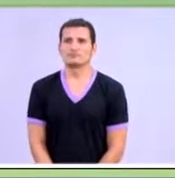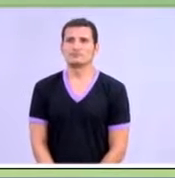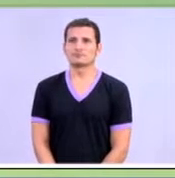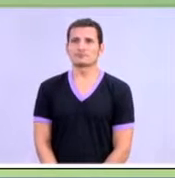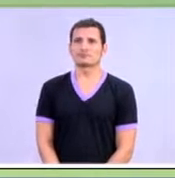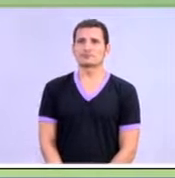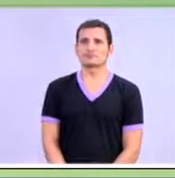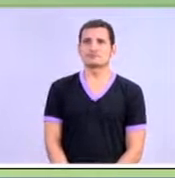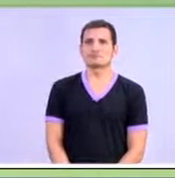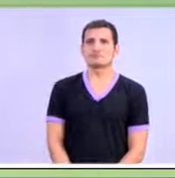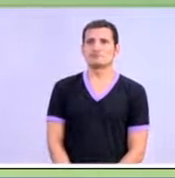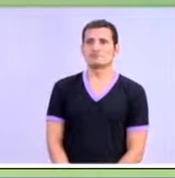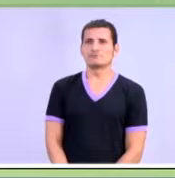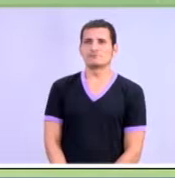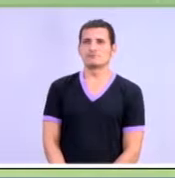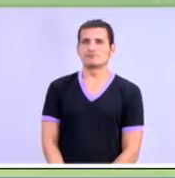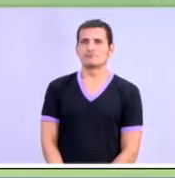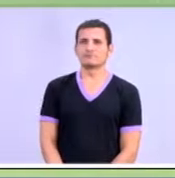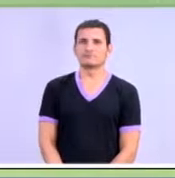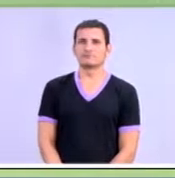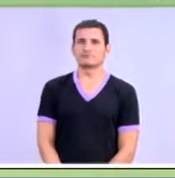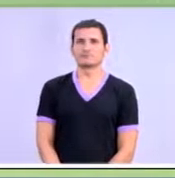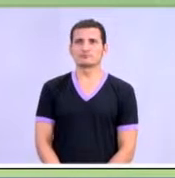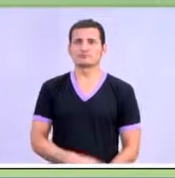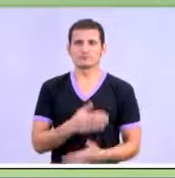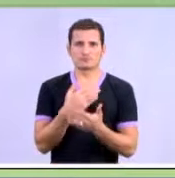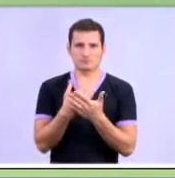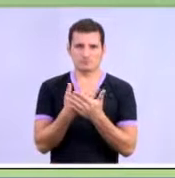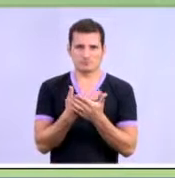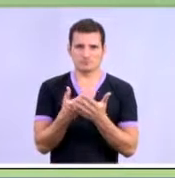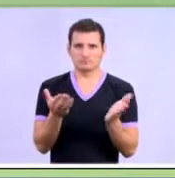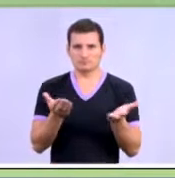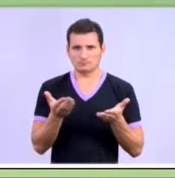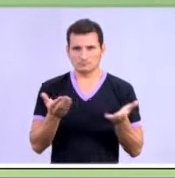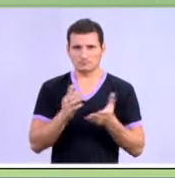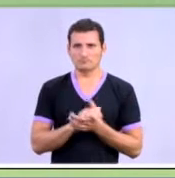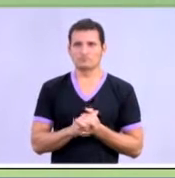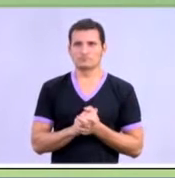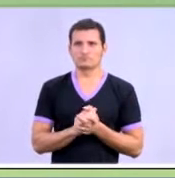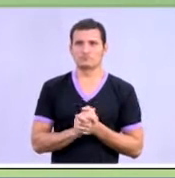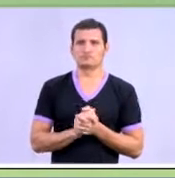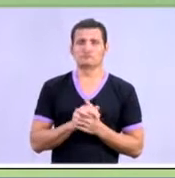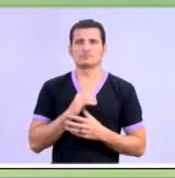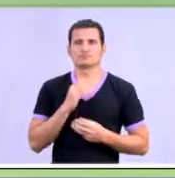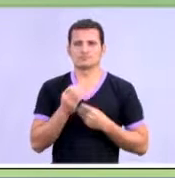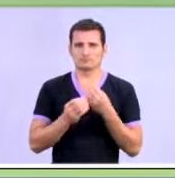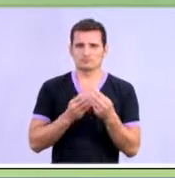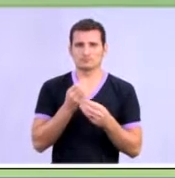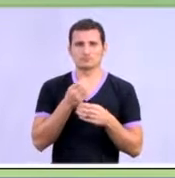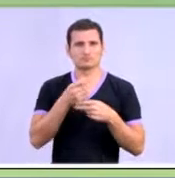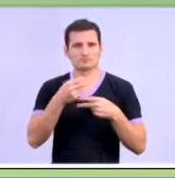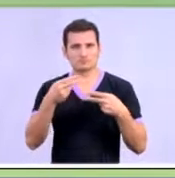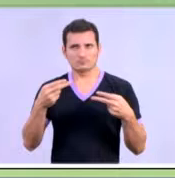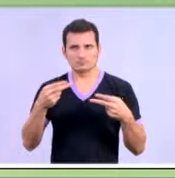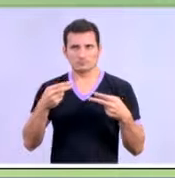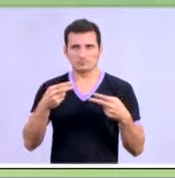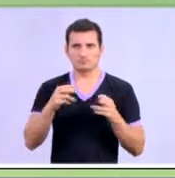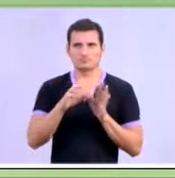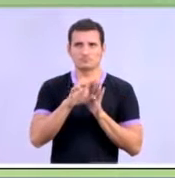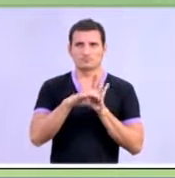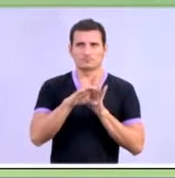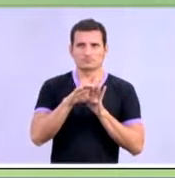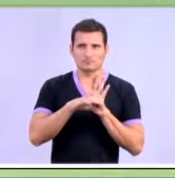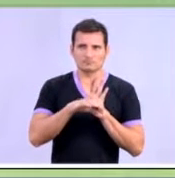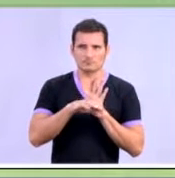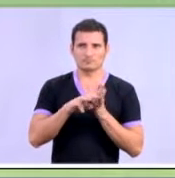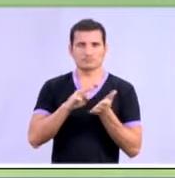Tá? Na aula de hoje, então, nós vamos falar de comportamento do objeto, né? Basicamente sobre os conceitos, o